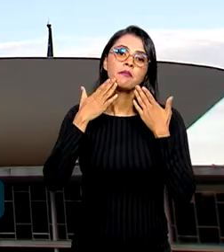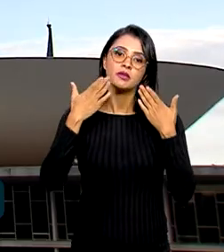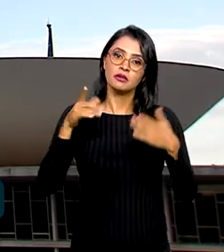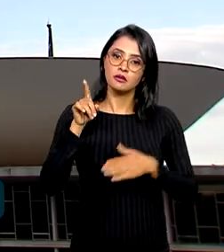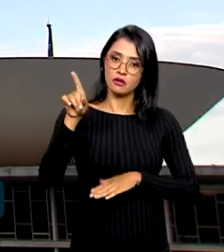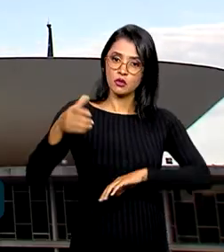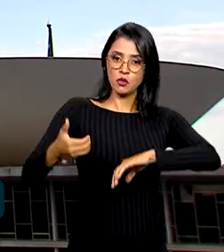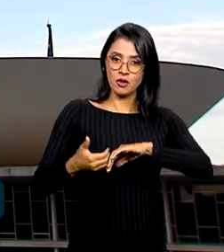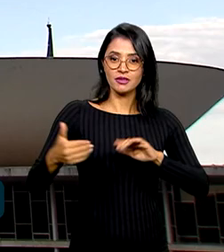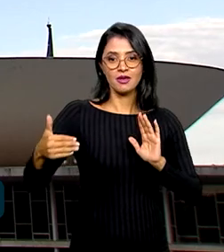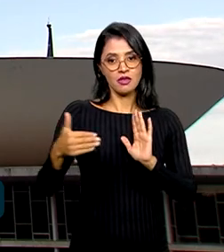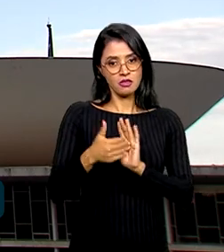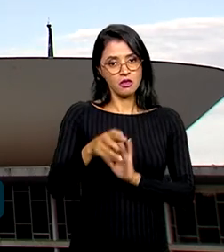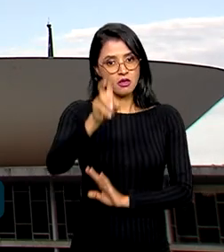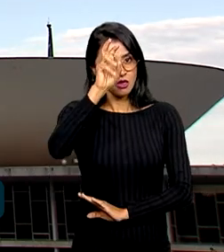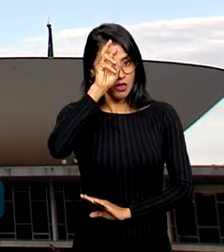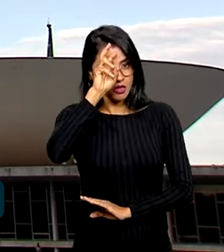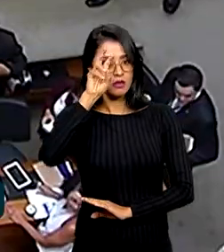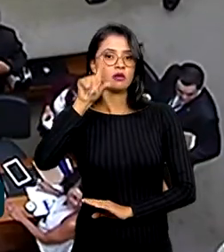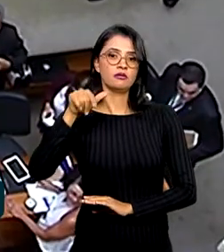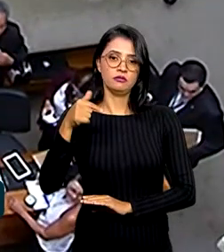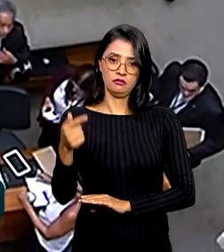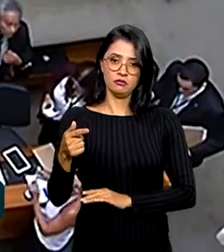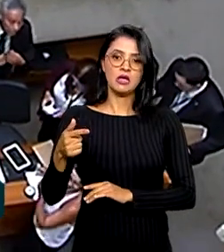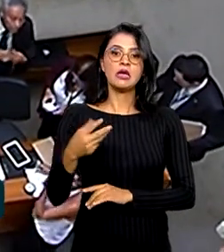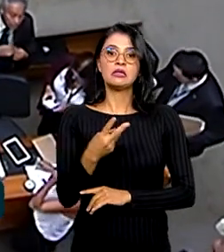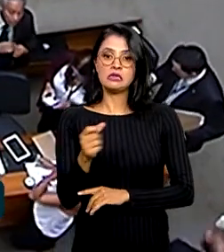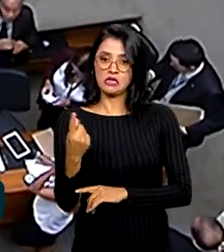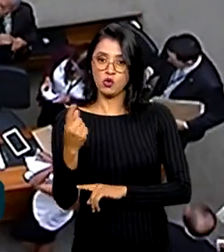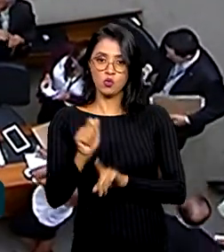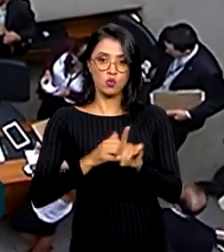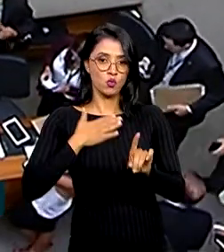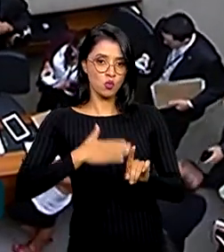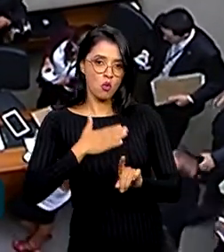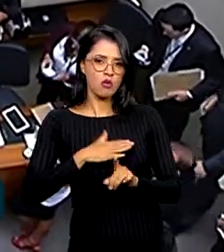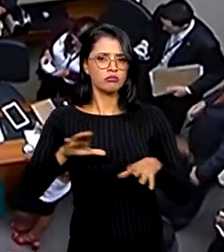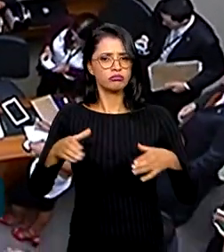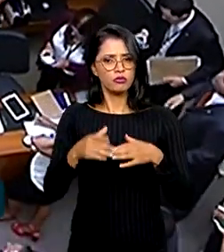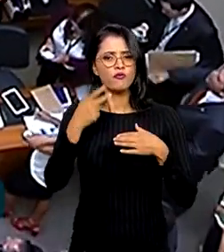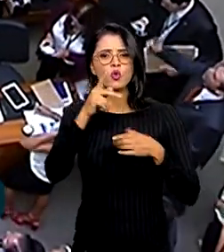ao Congresso até a próxima quinta-feira. A equipe econômica do governo disse que o